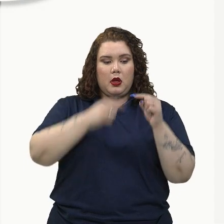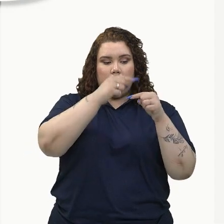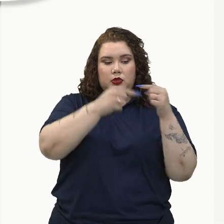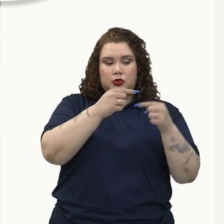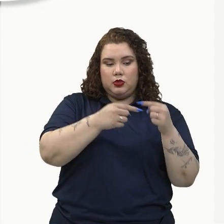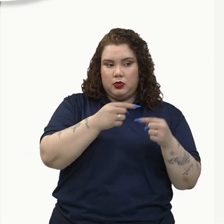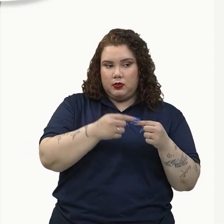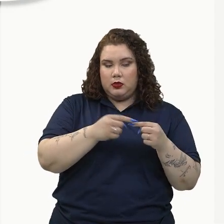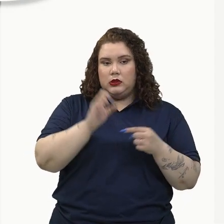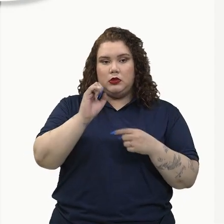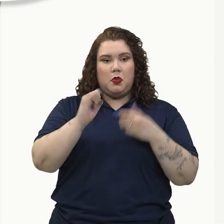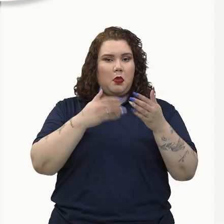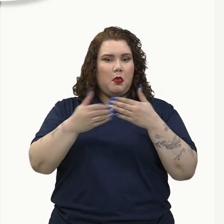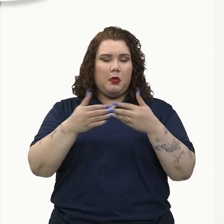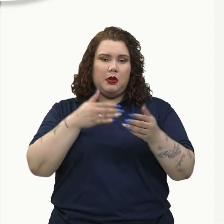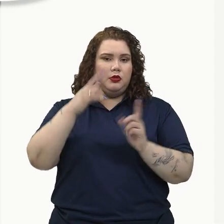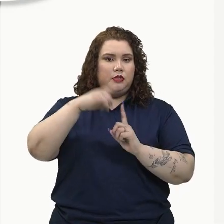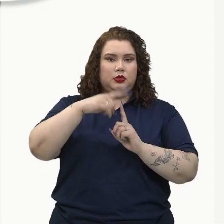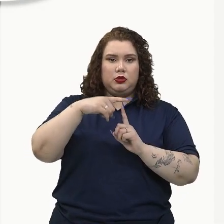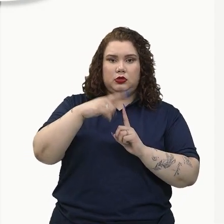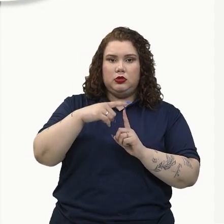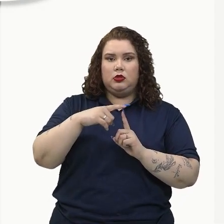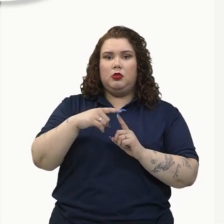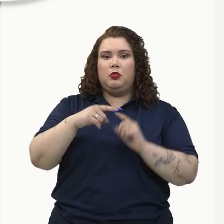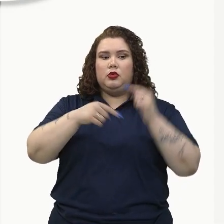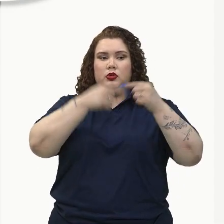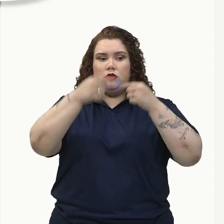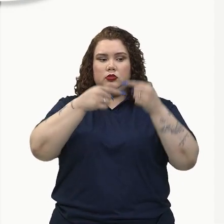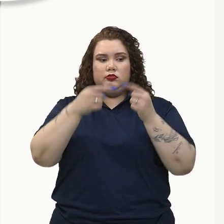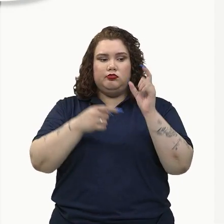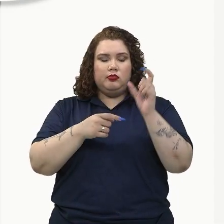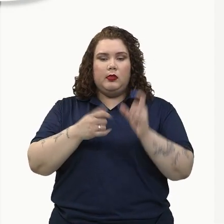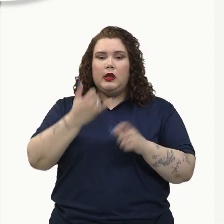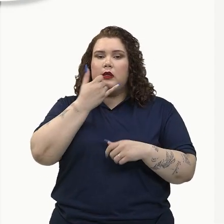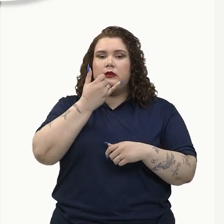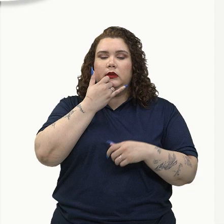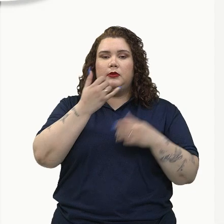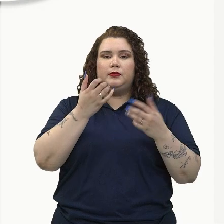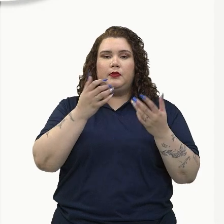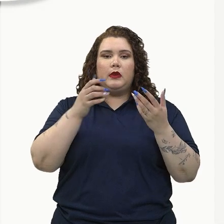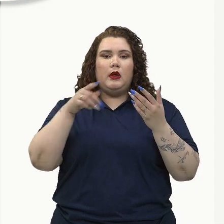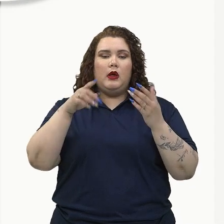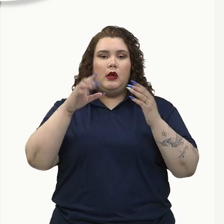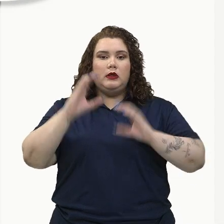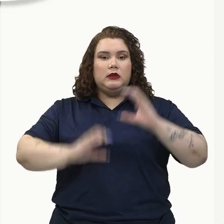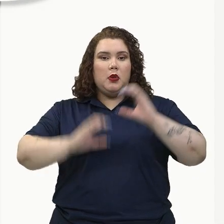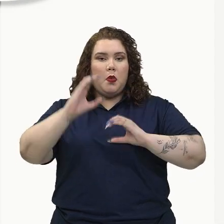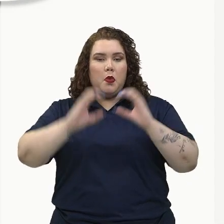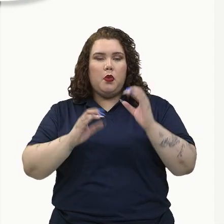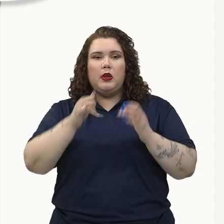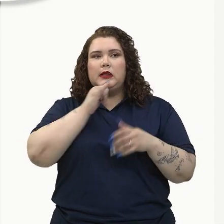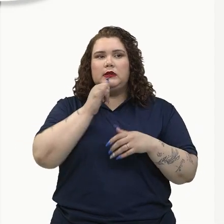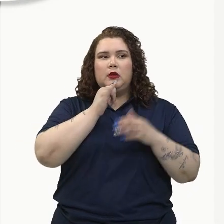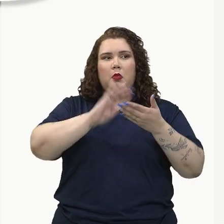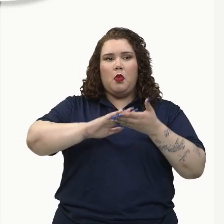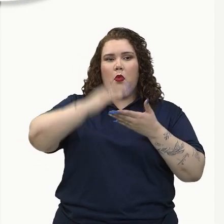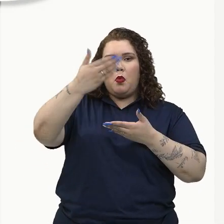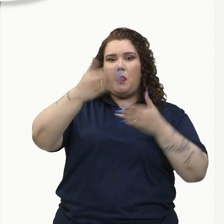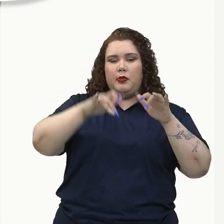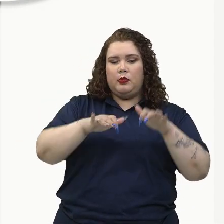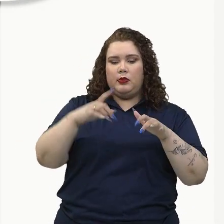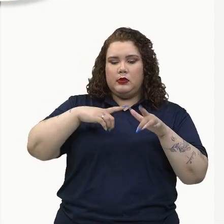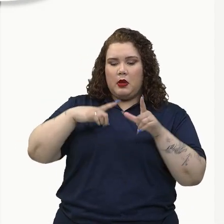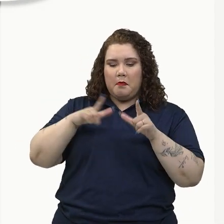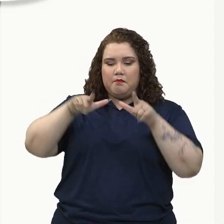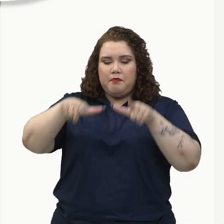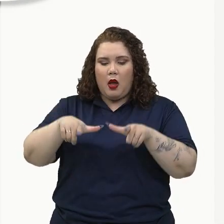qualquer circuito elétrico aí, né, observar uma placa-mãe de um computador ou uma placa de comando de qualquer dispositivo, você